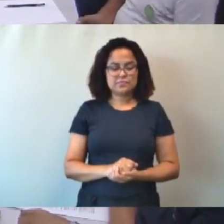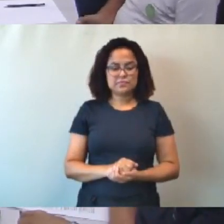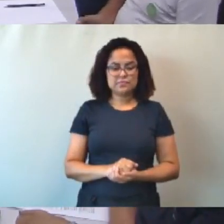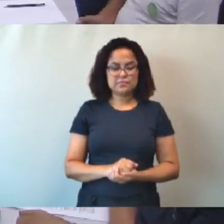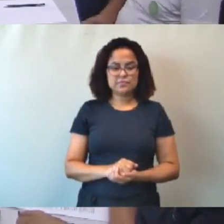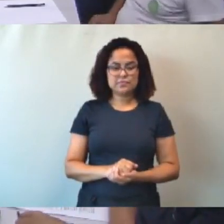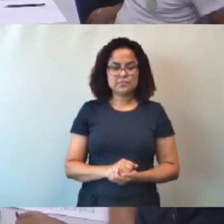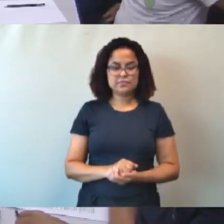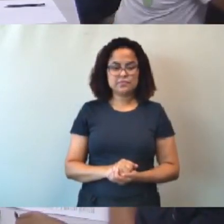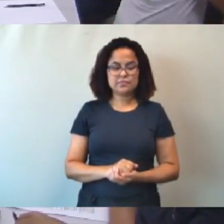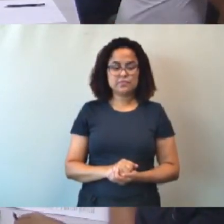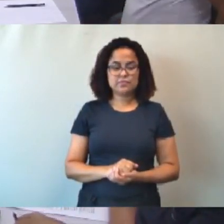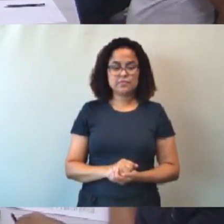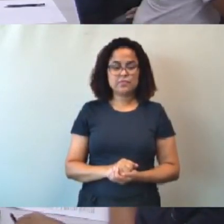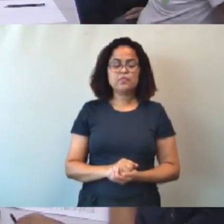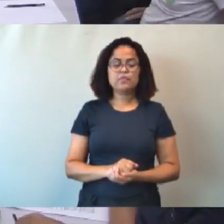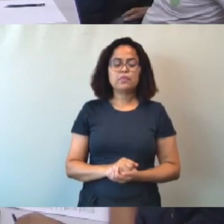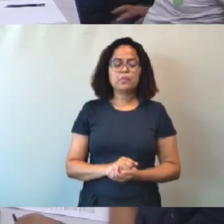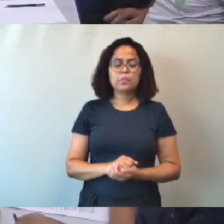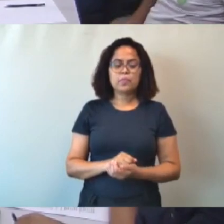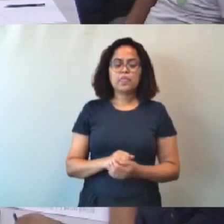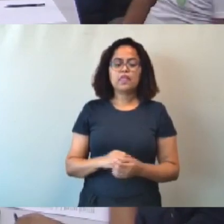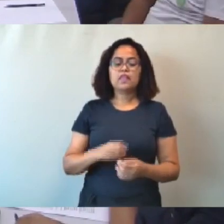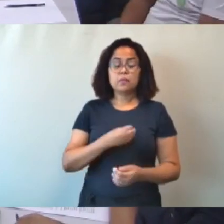Ricardo Alves Godoy está conosco aí.